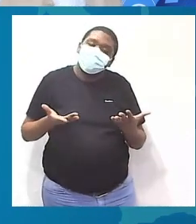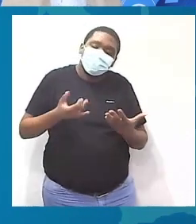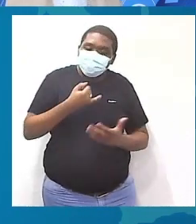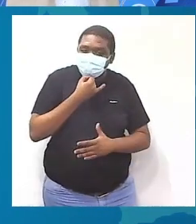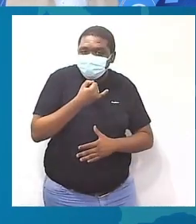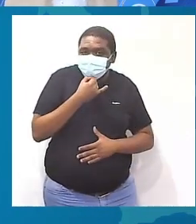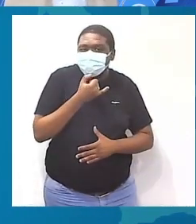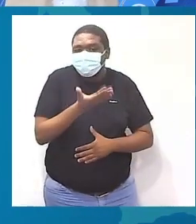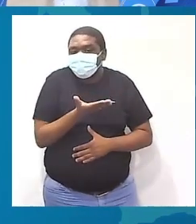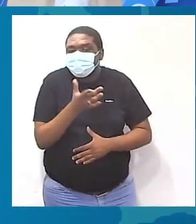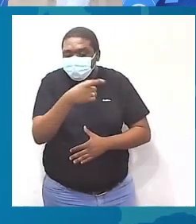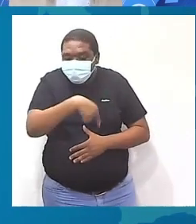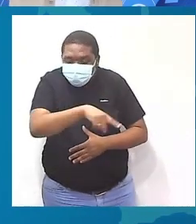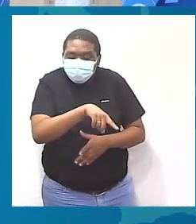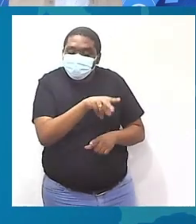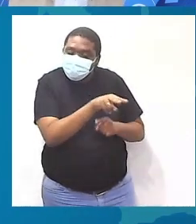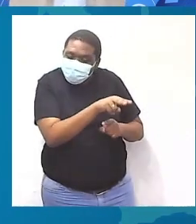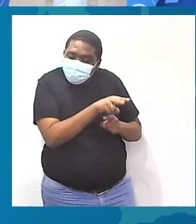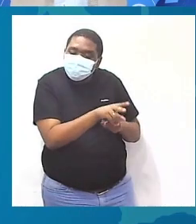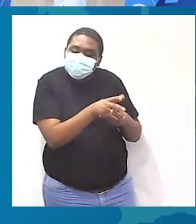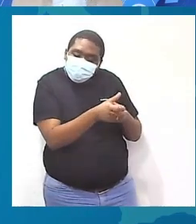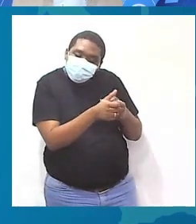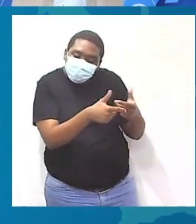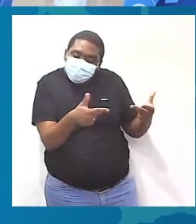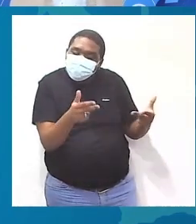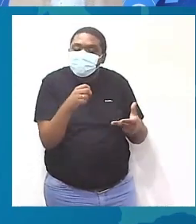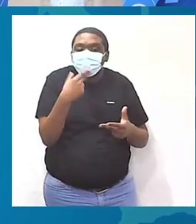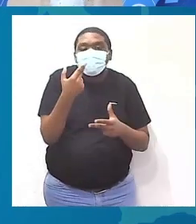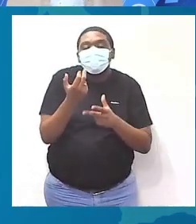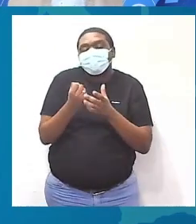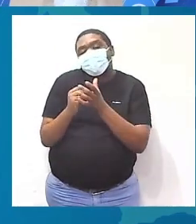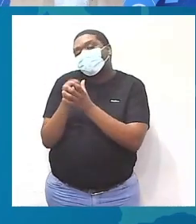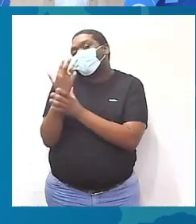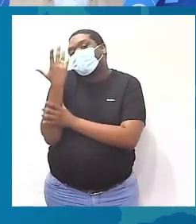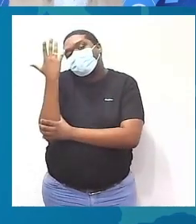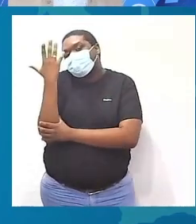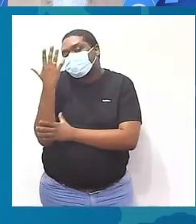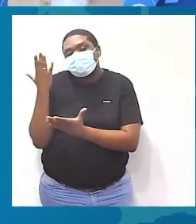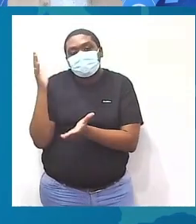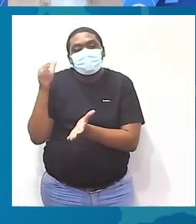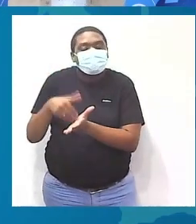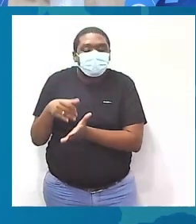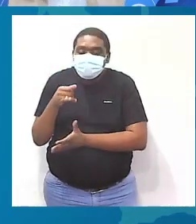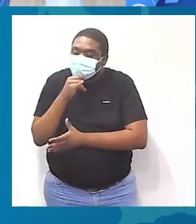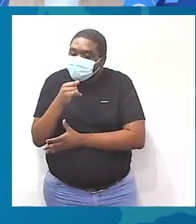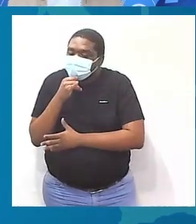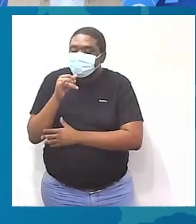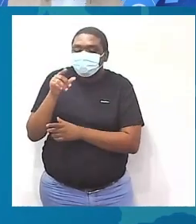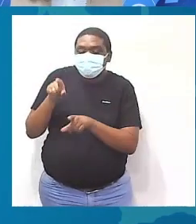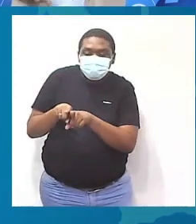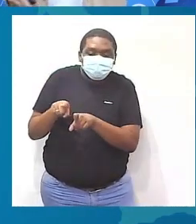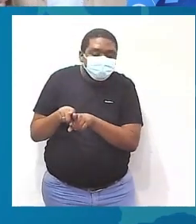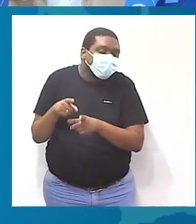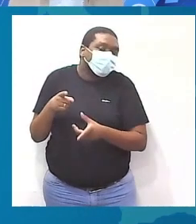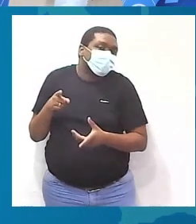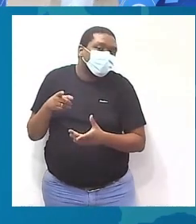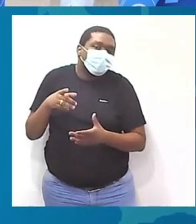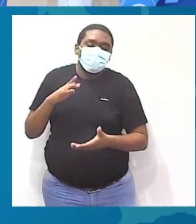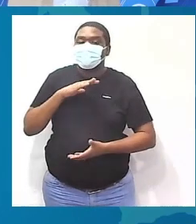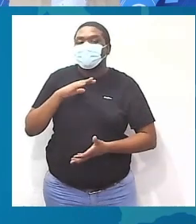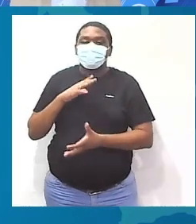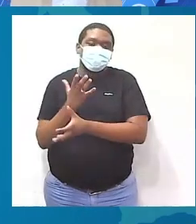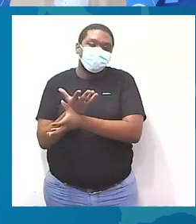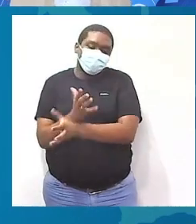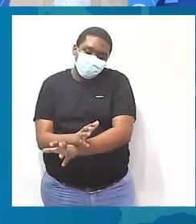ali bem conservada do animal ou planta até uma simples marca do esqueleto ou de